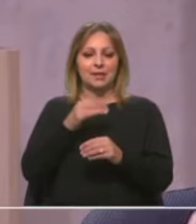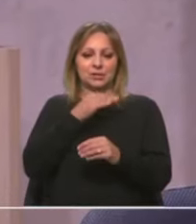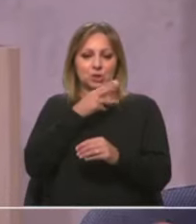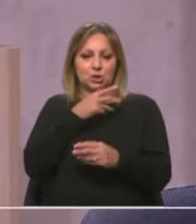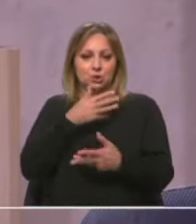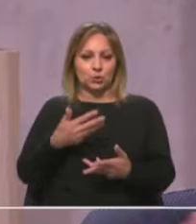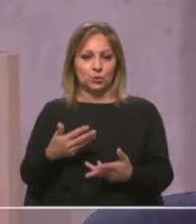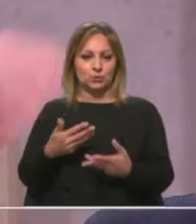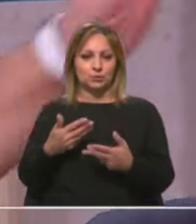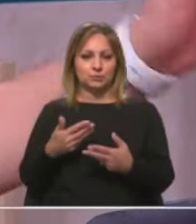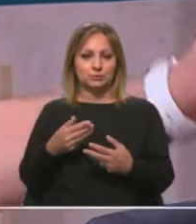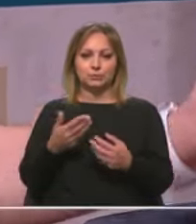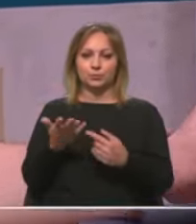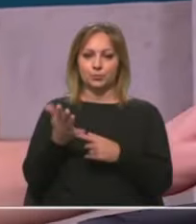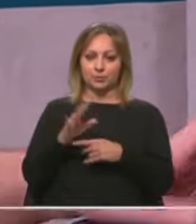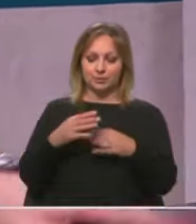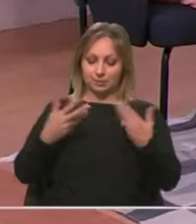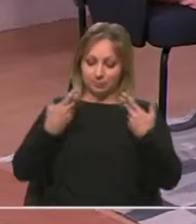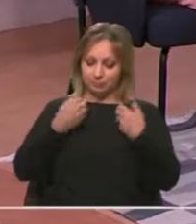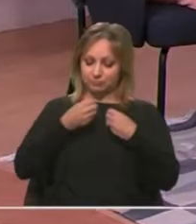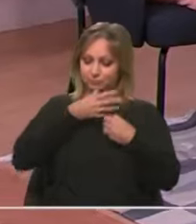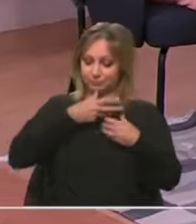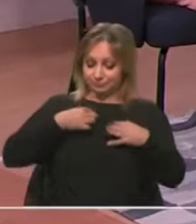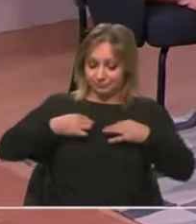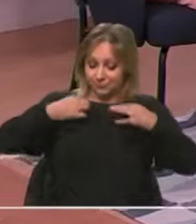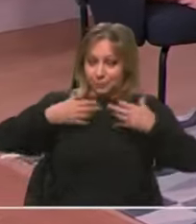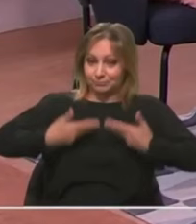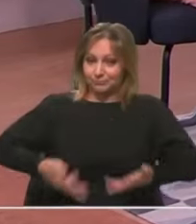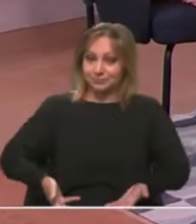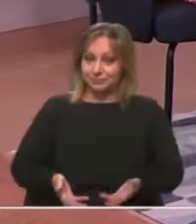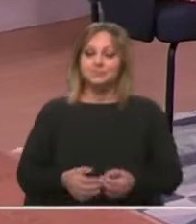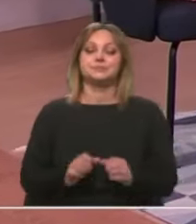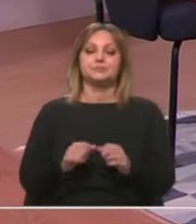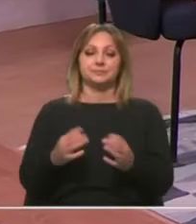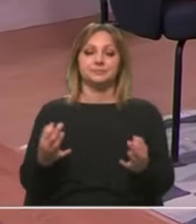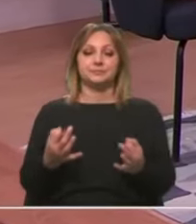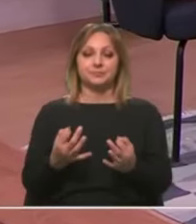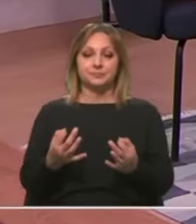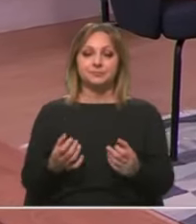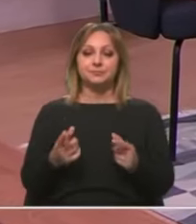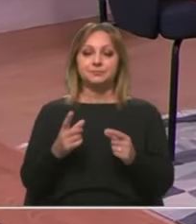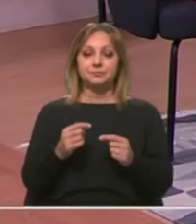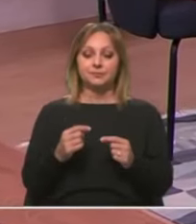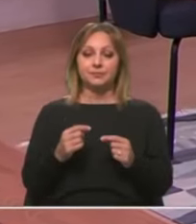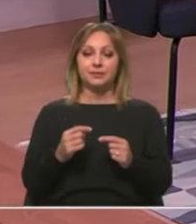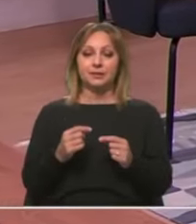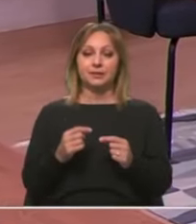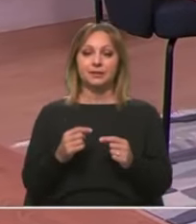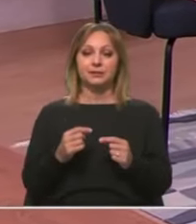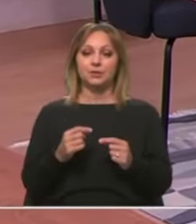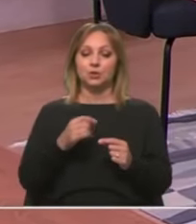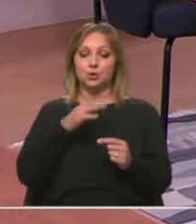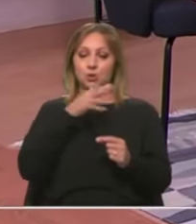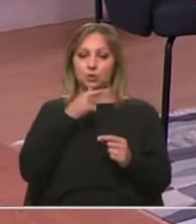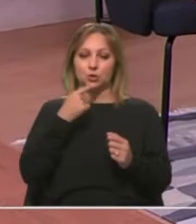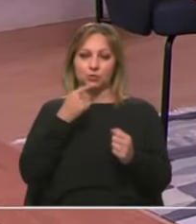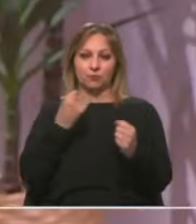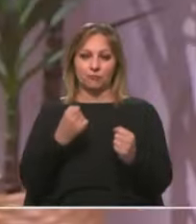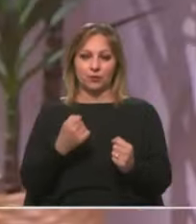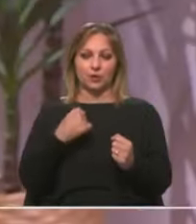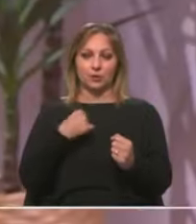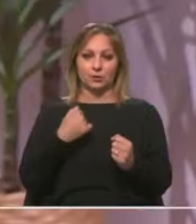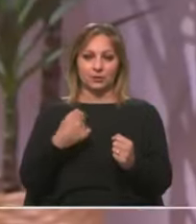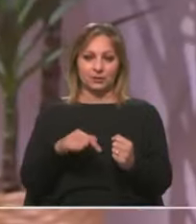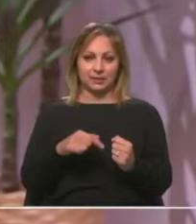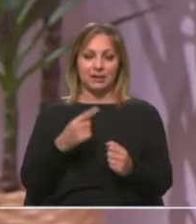não é? Por Pois é, exemplo. É nas verdade, é cores. verdade, é verdade. É verdade. E devemos usar, sobretudo, cores vibrantes. Eu trago,